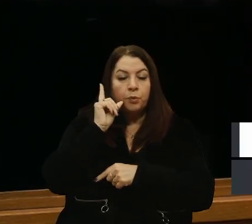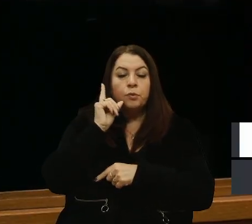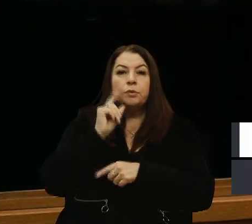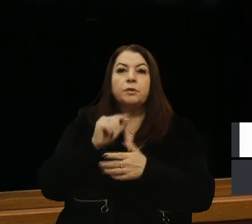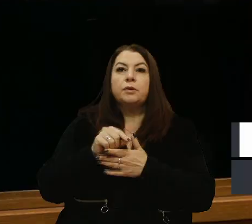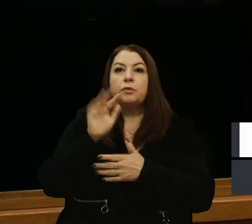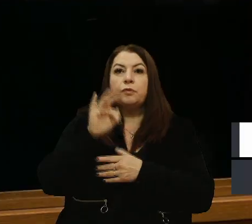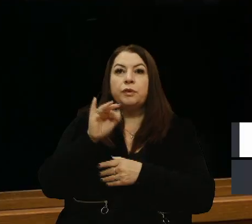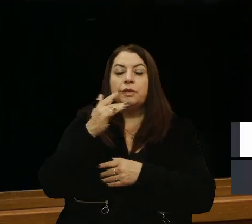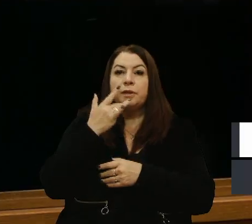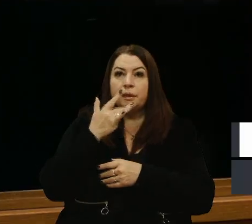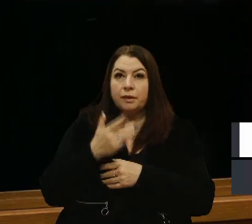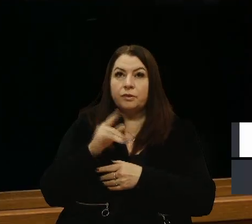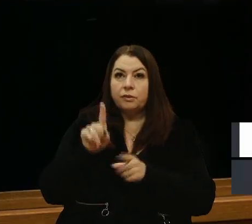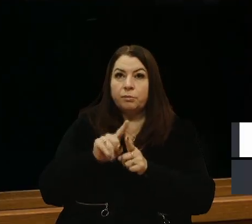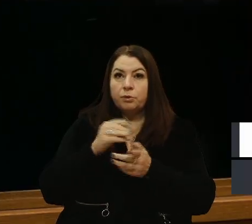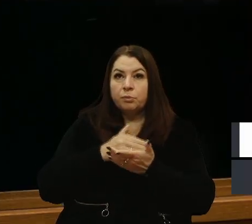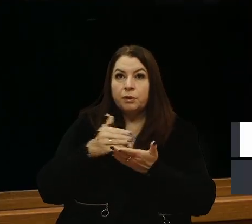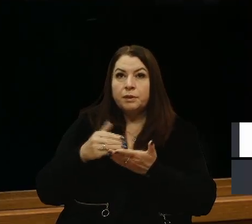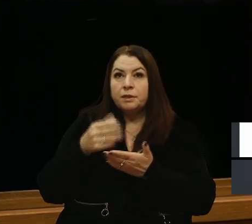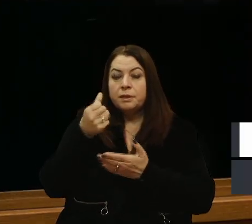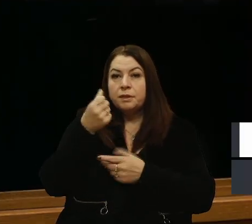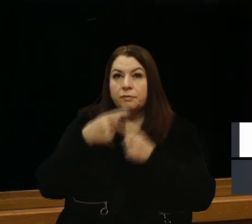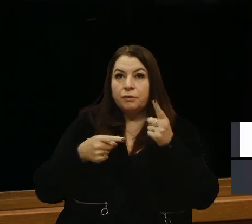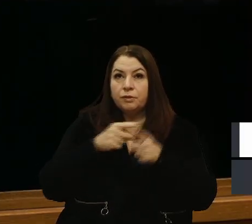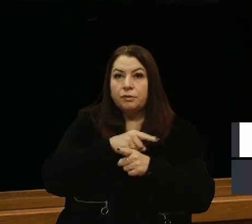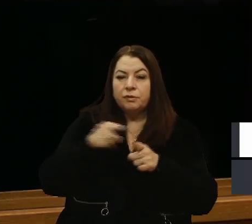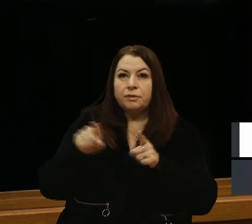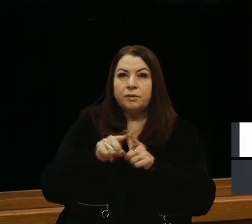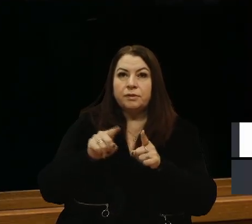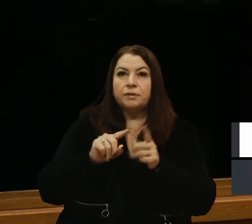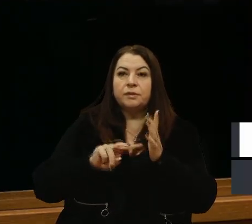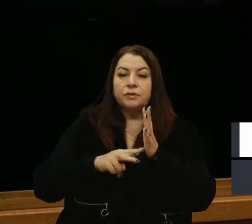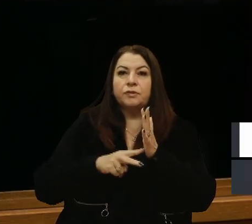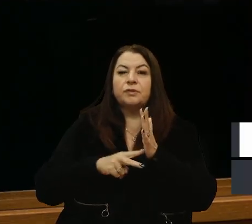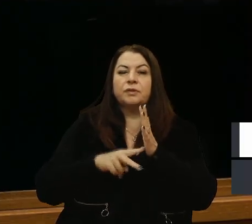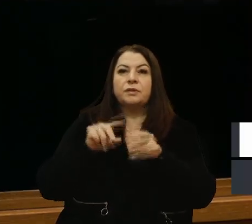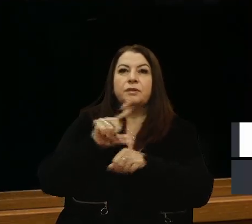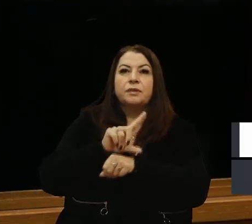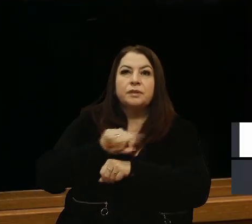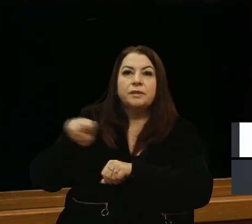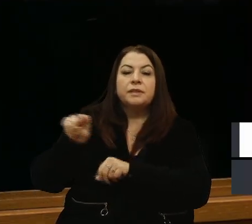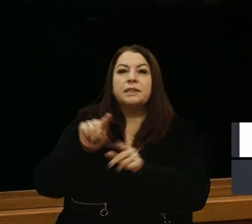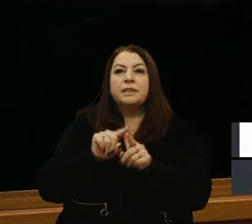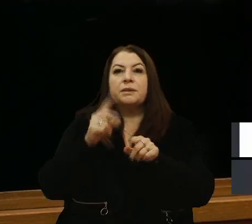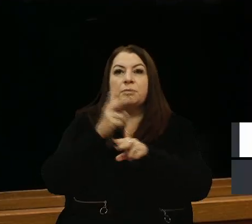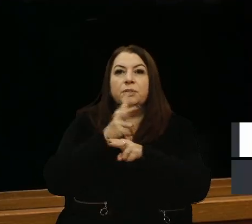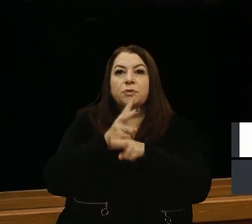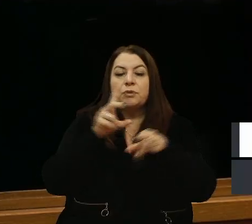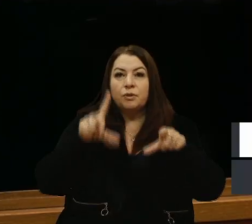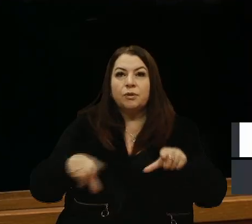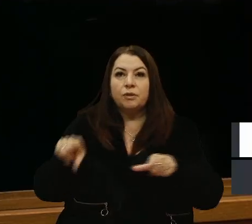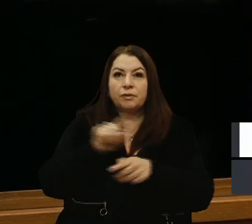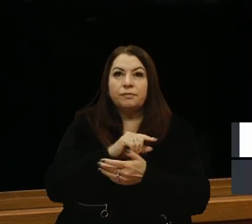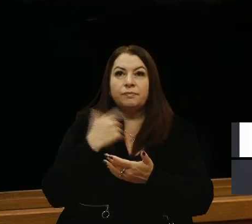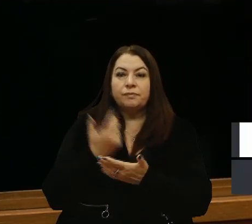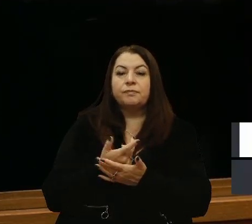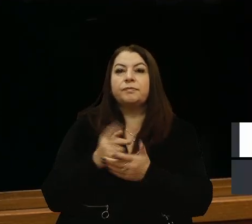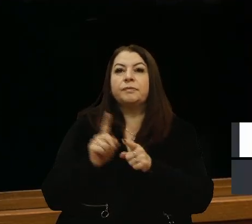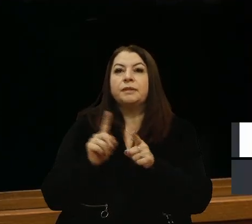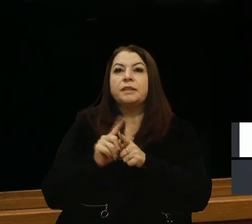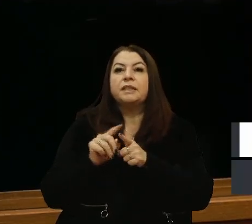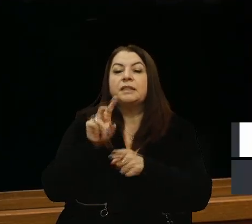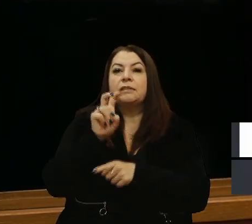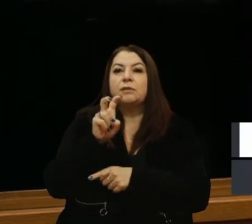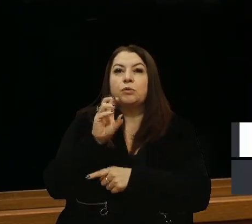Mulher, no fim da tarde, a partir das 6h30. Agradecer ao Sindicato dos Comerciários, que nos emprestou o local. Nós tivemos aproximadamente